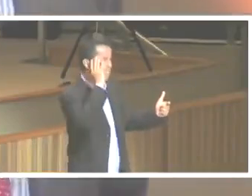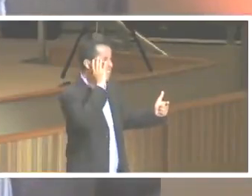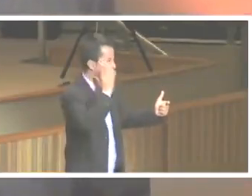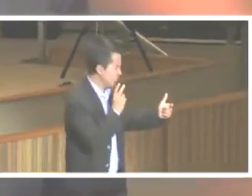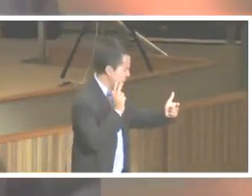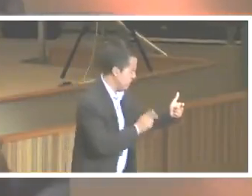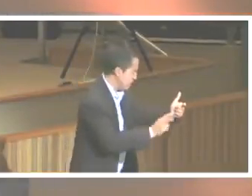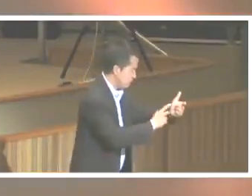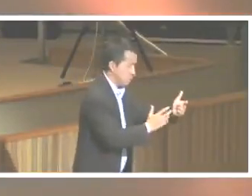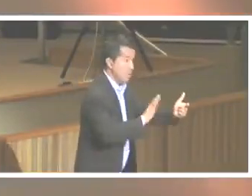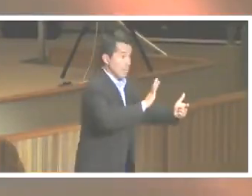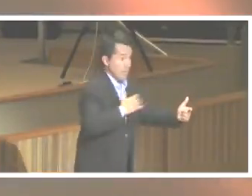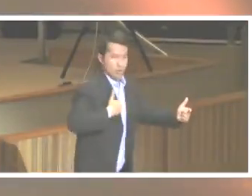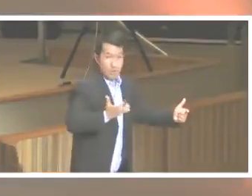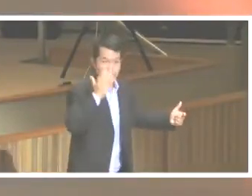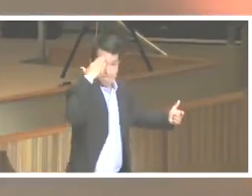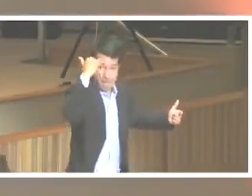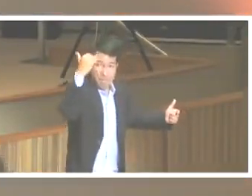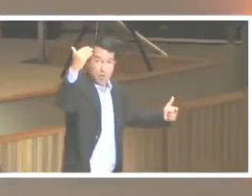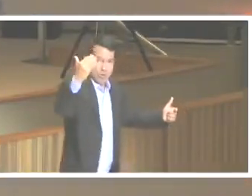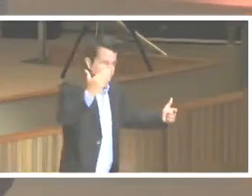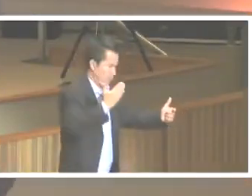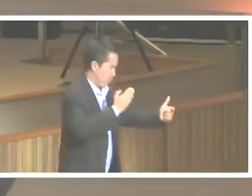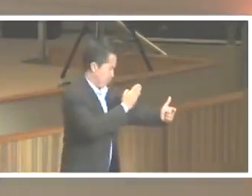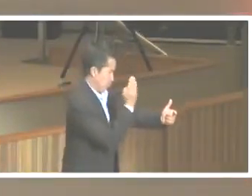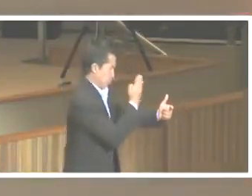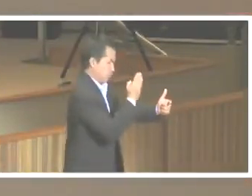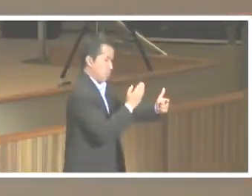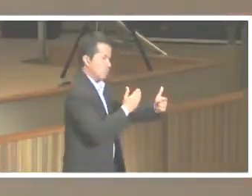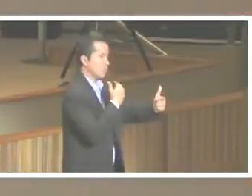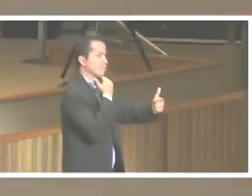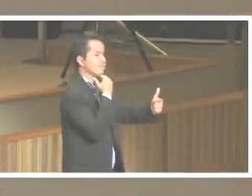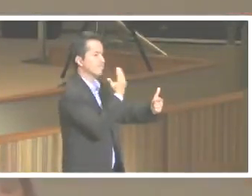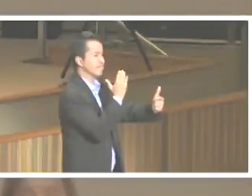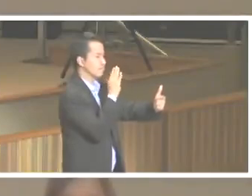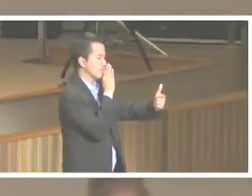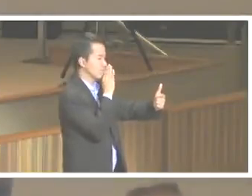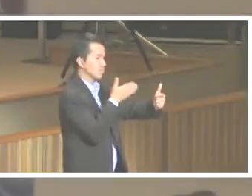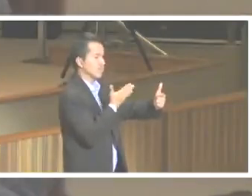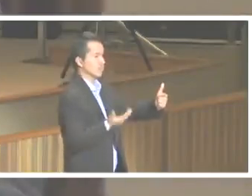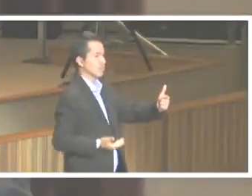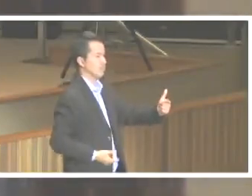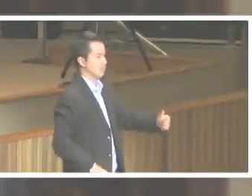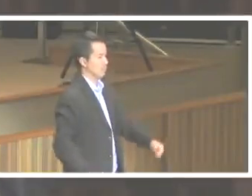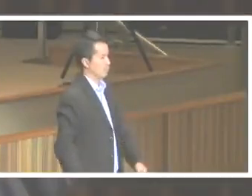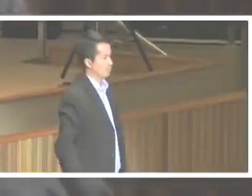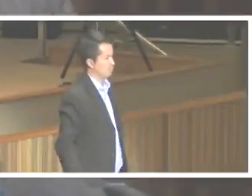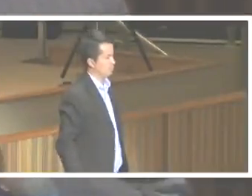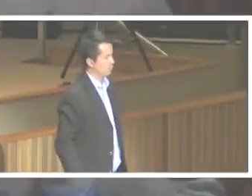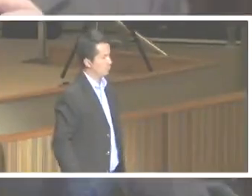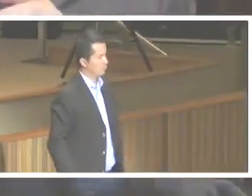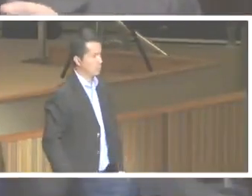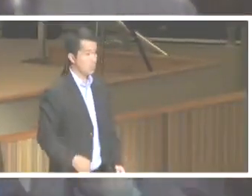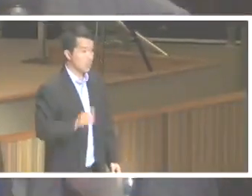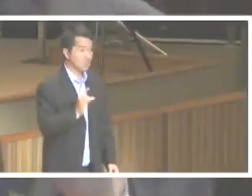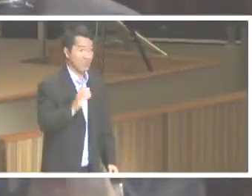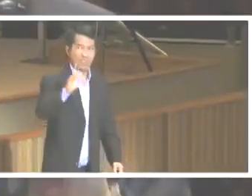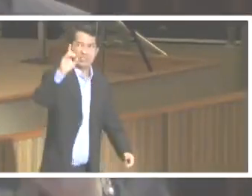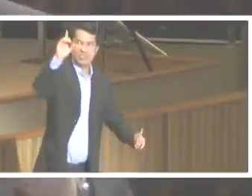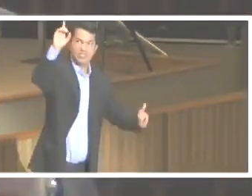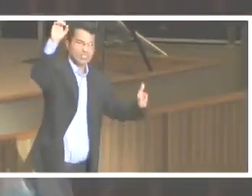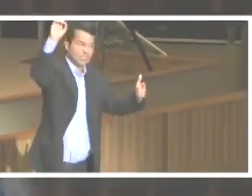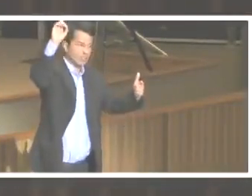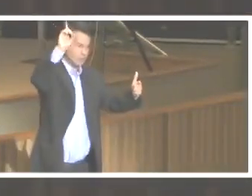resolveria o problema e me lembrei agora de uma frase é do dom antônio carlos magalhães neto o pai